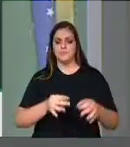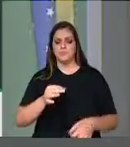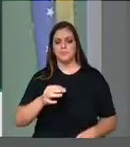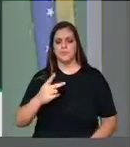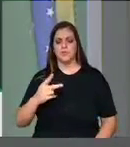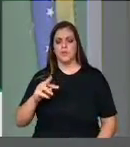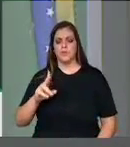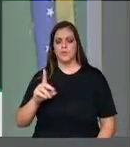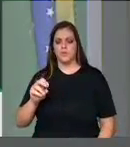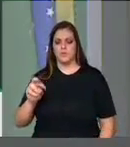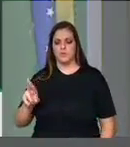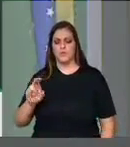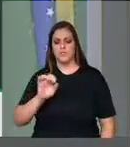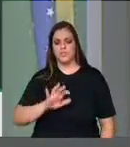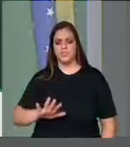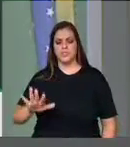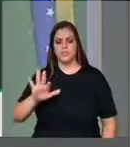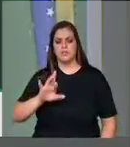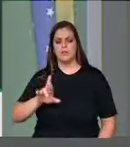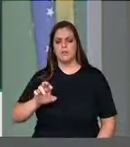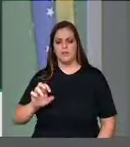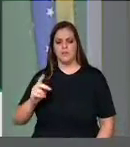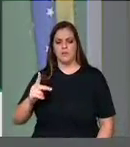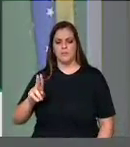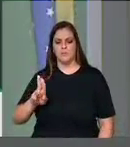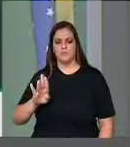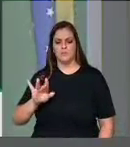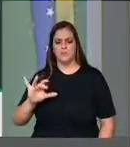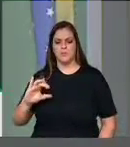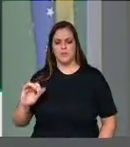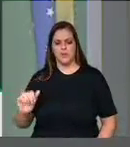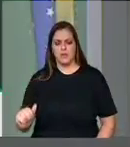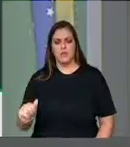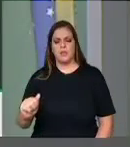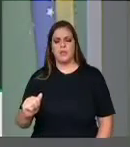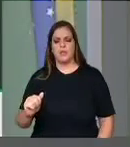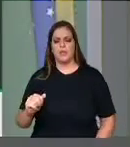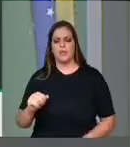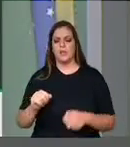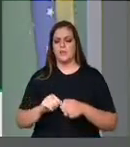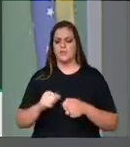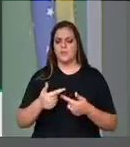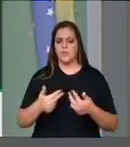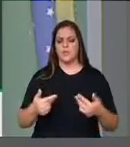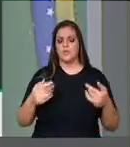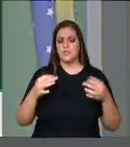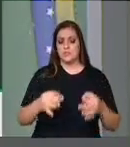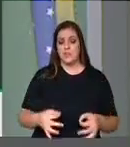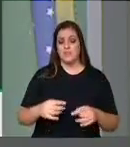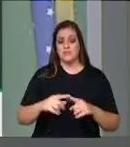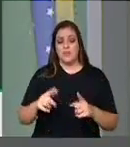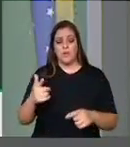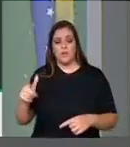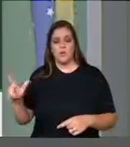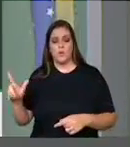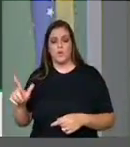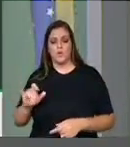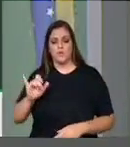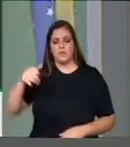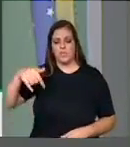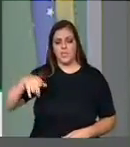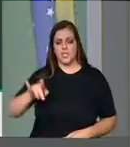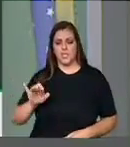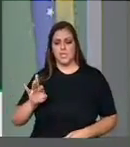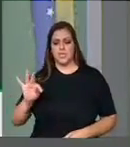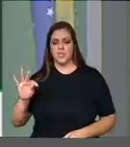é que nós decidimos aqui soberanamente que não era oportuno a abertura de inquérito contra o presidente da República, aquilo que foi comprovado em uma